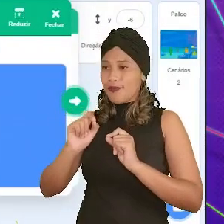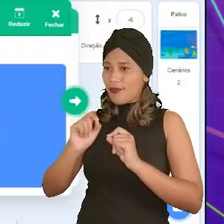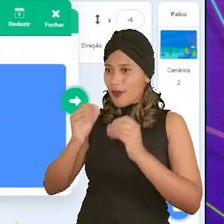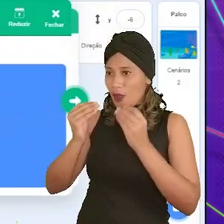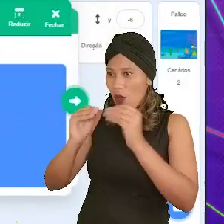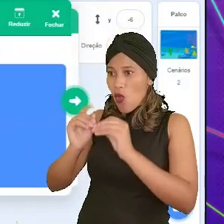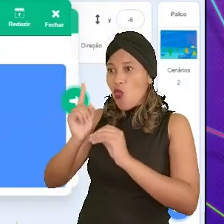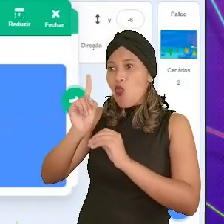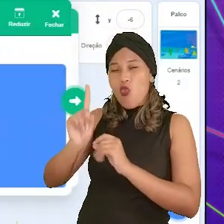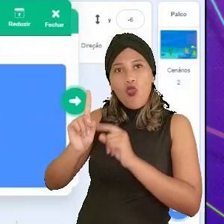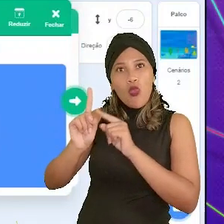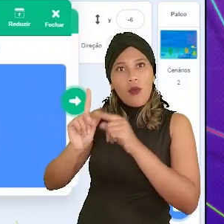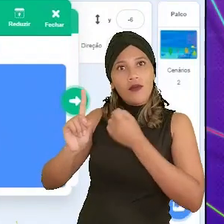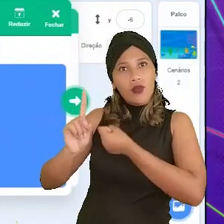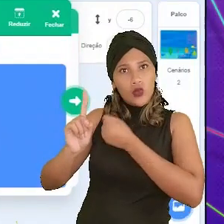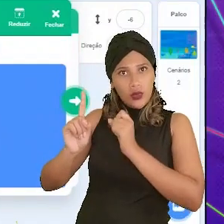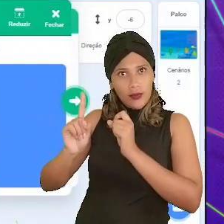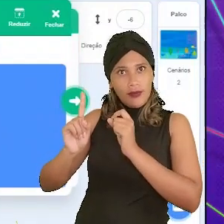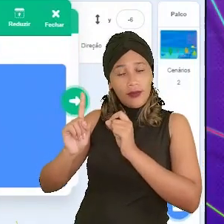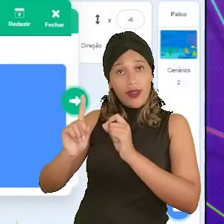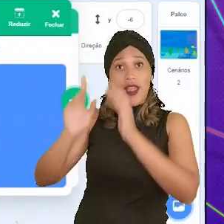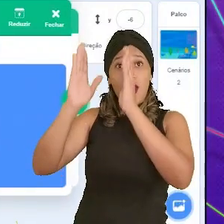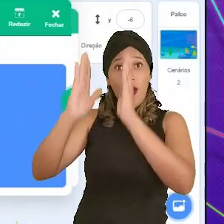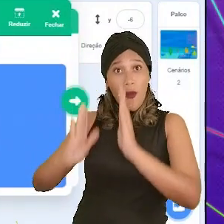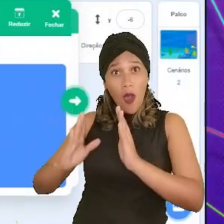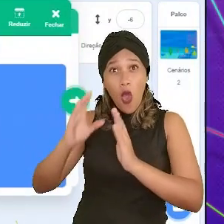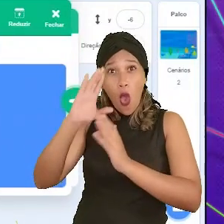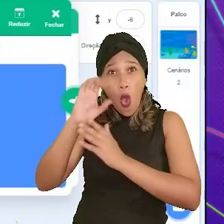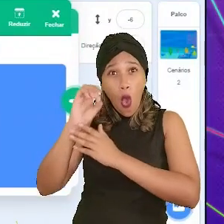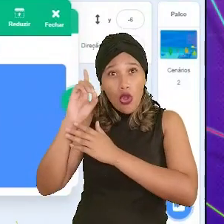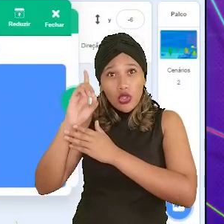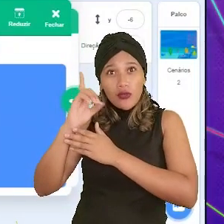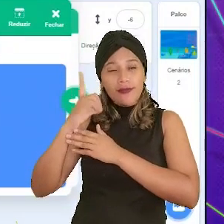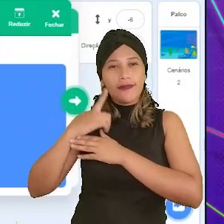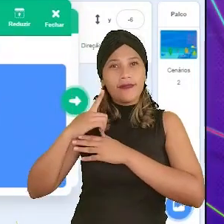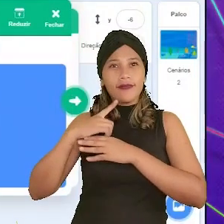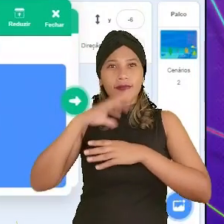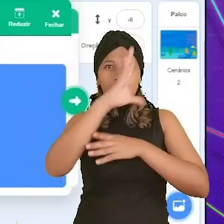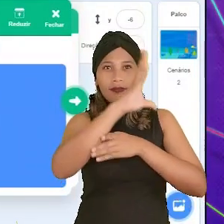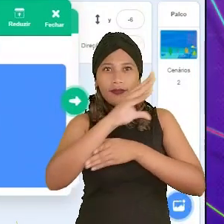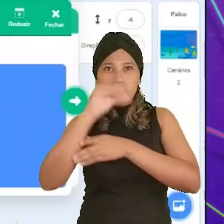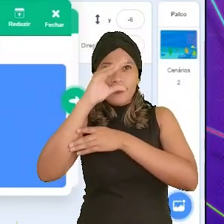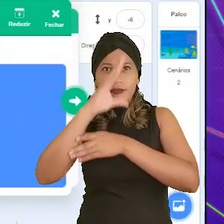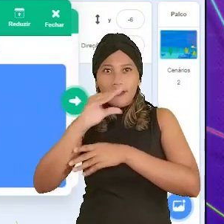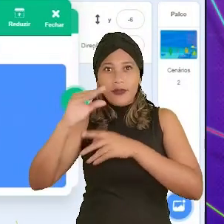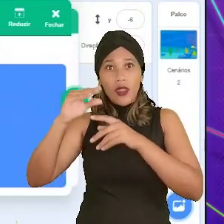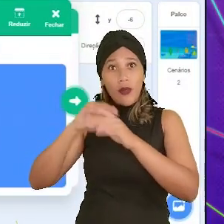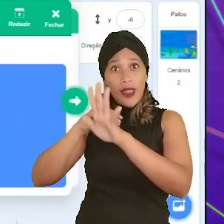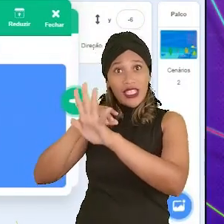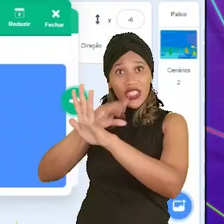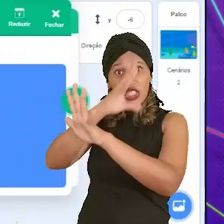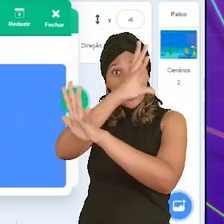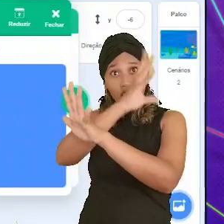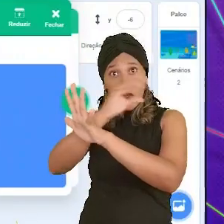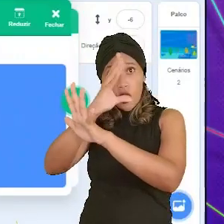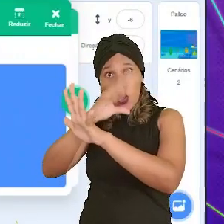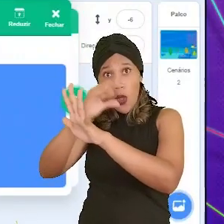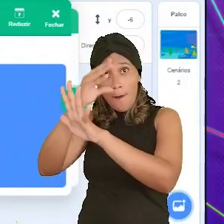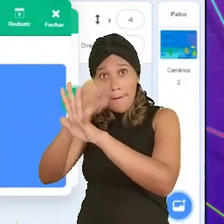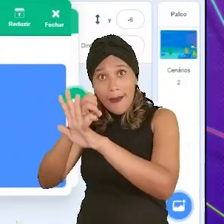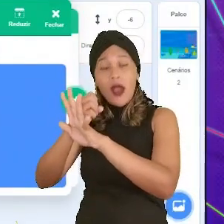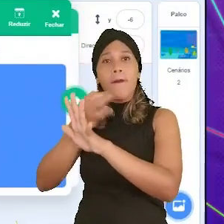diz adicione 1 à pontuação, no bloco de código que quando o polvo tocasse na estrela, o som